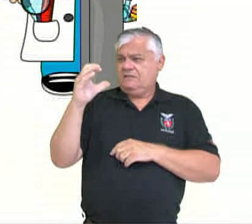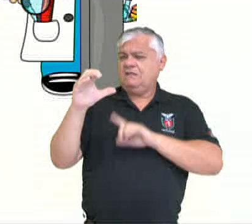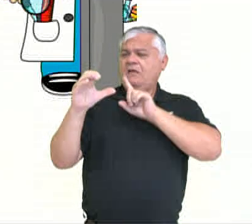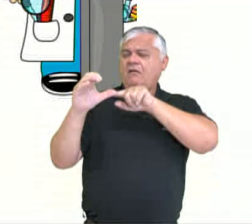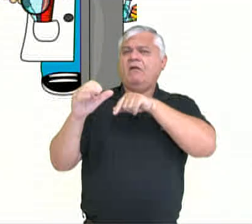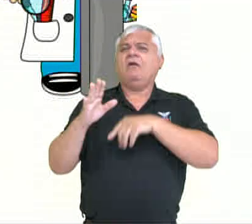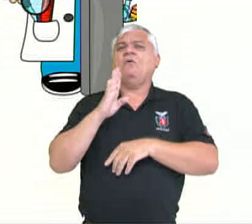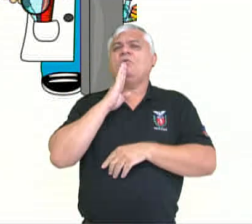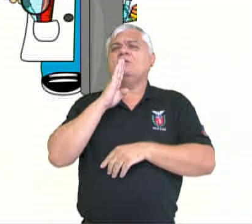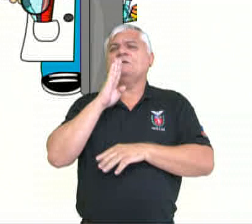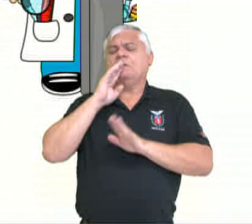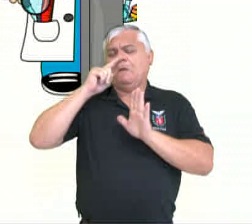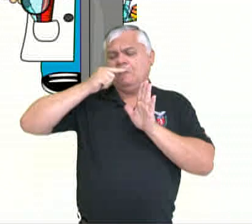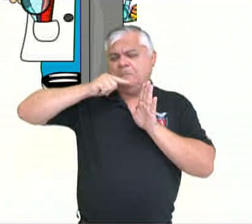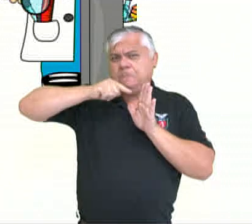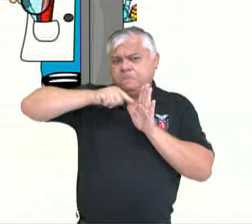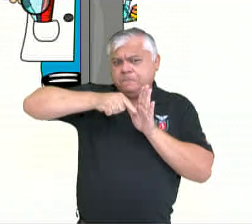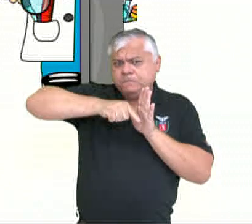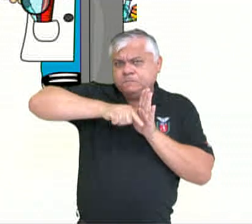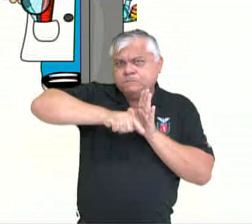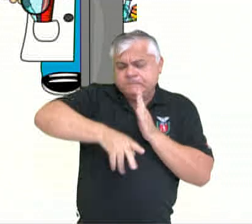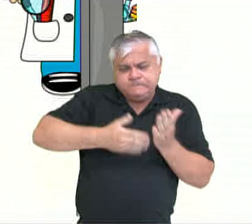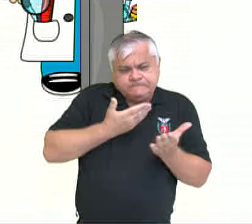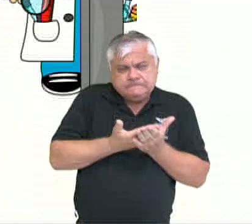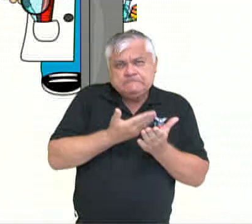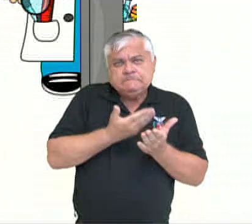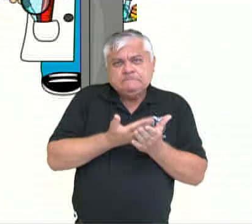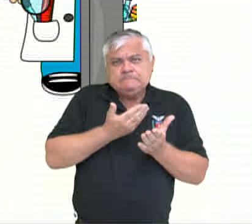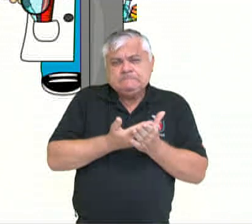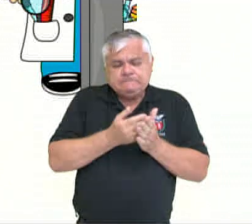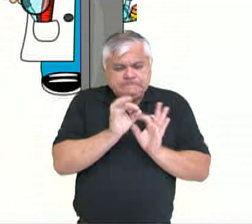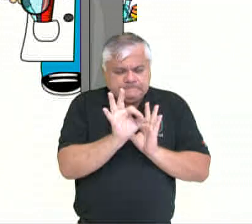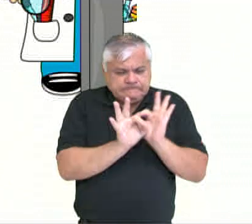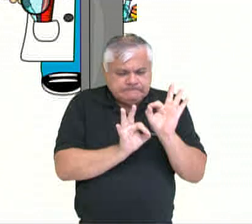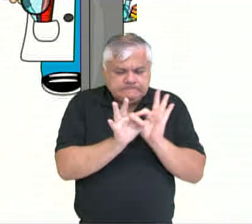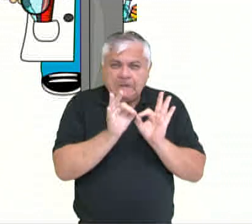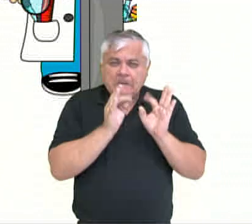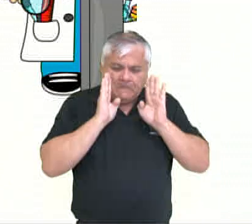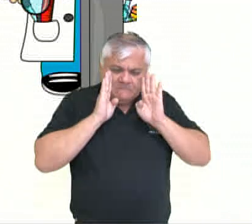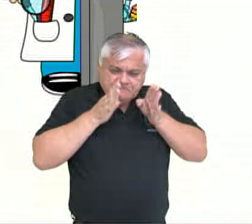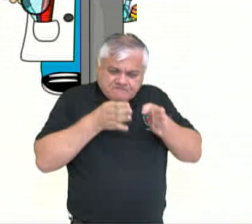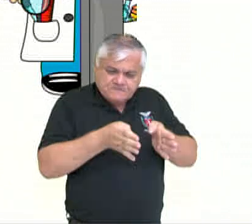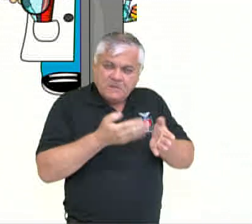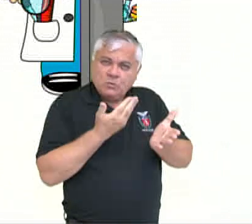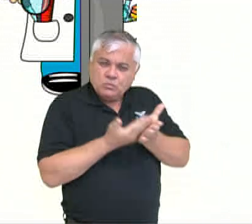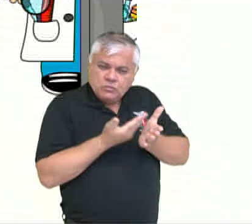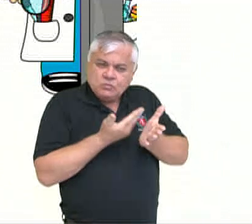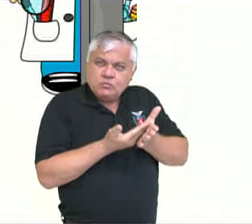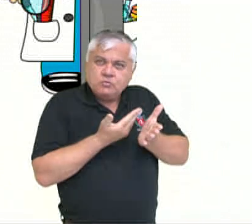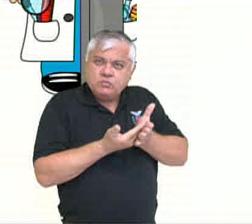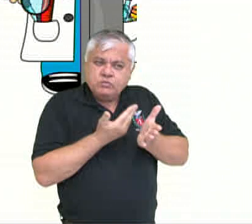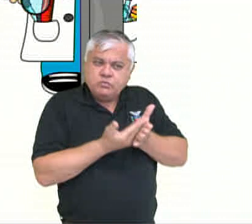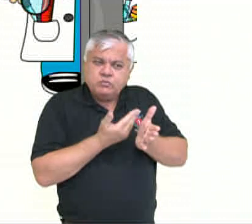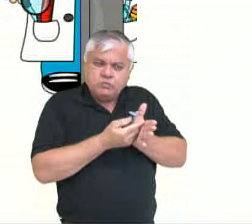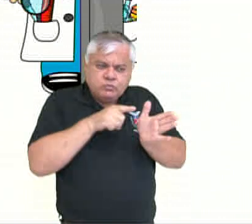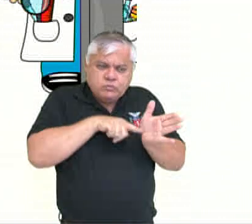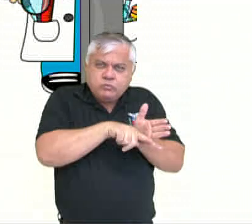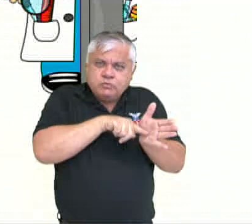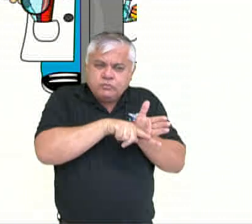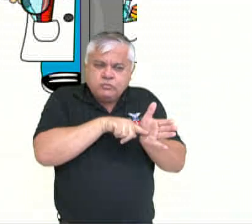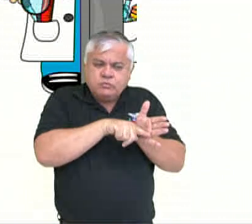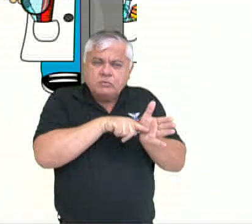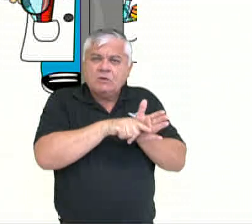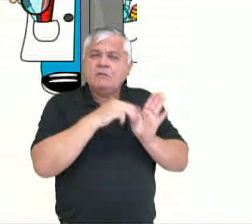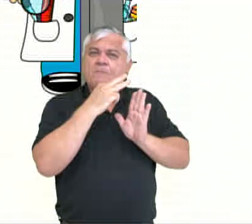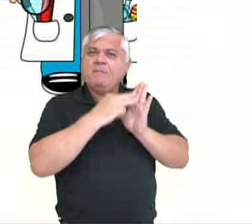conhecimento aprofundado, ou seja, sistematizado sobre algo, adquirido através do